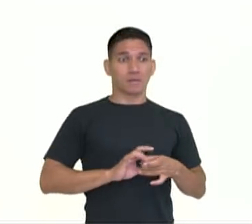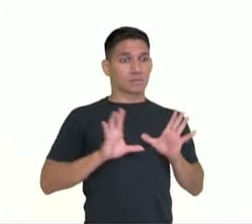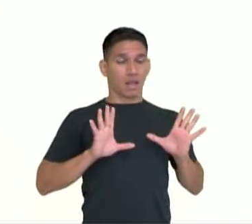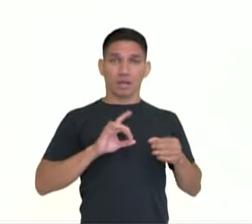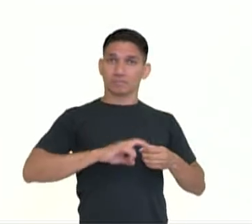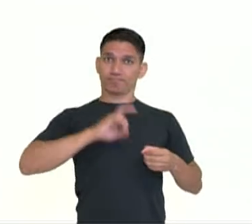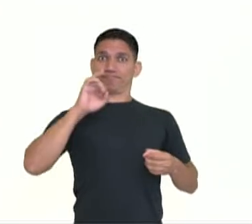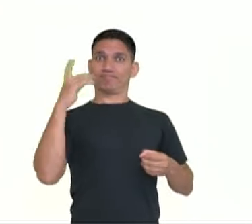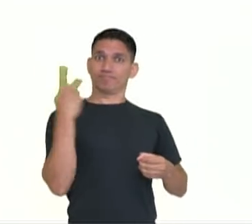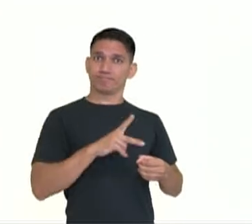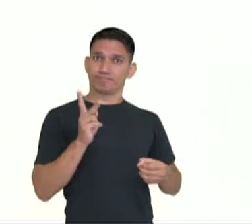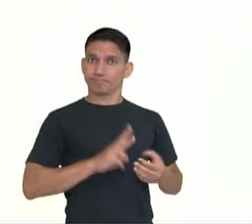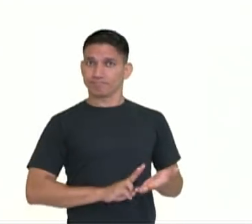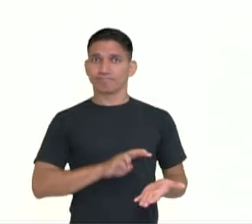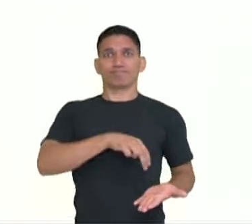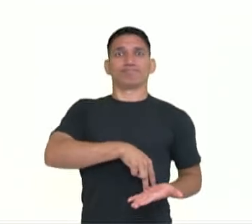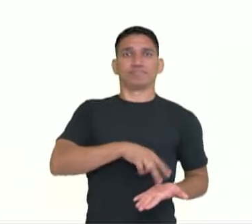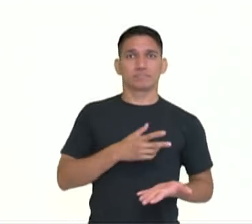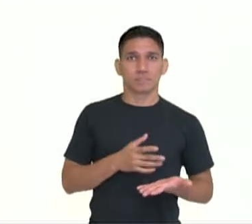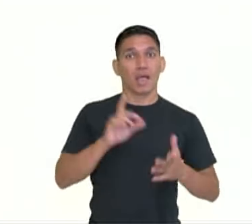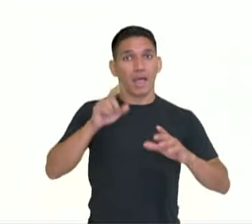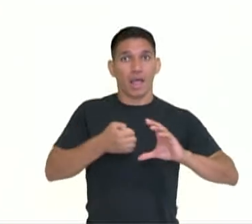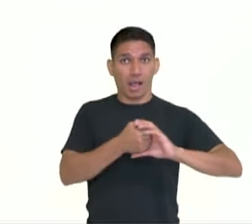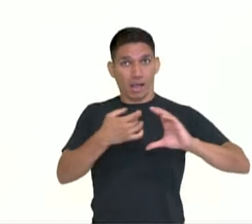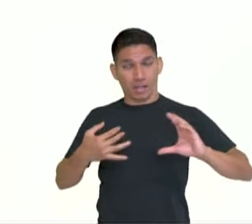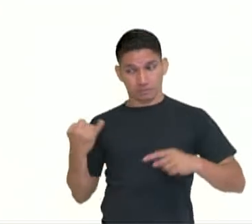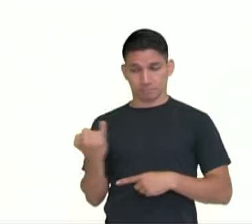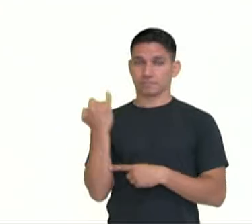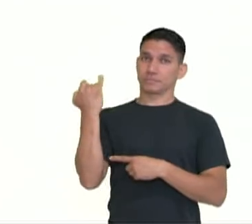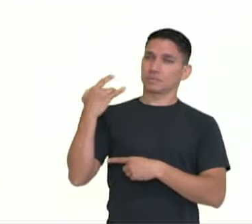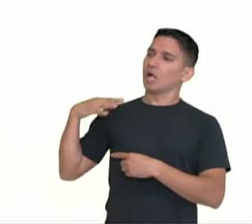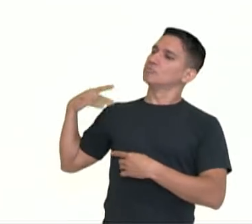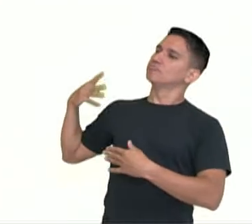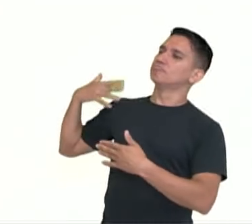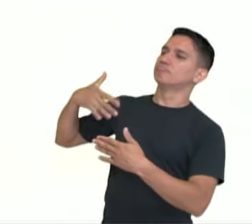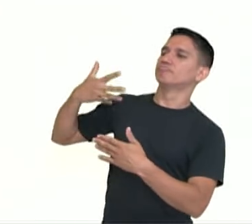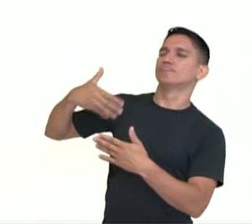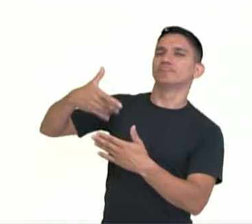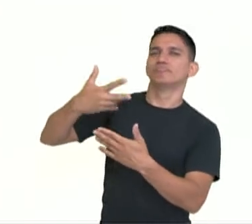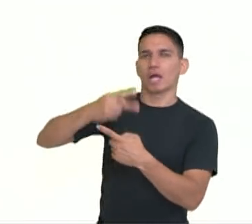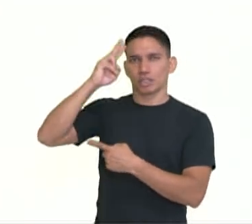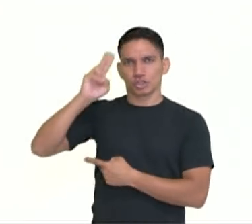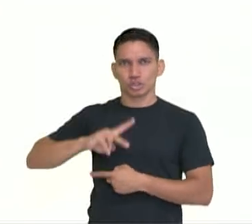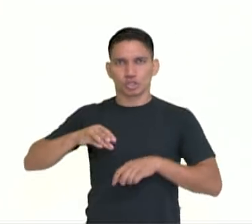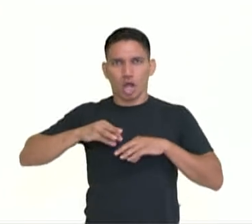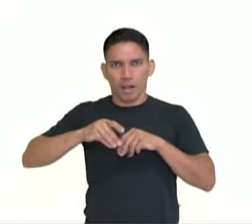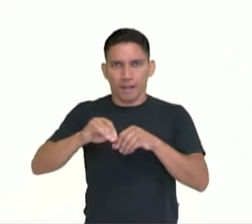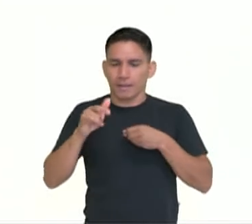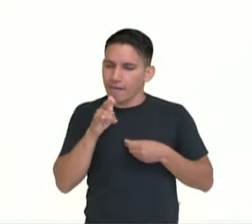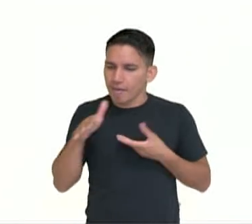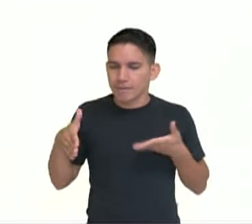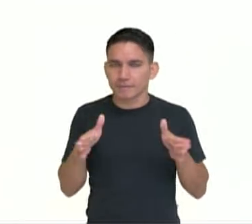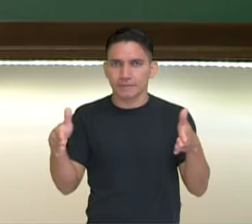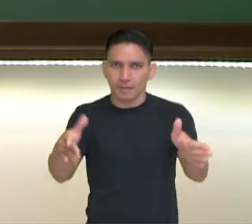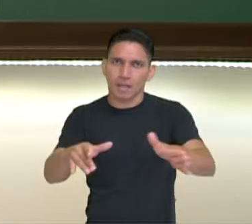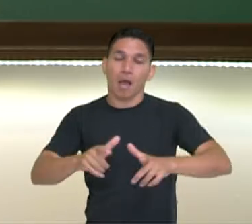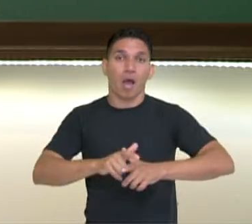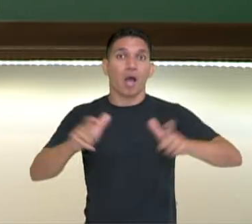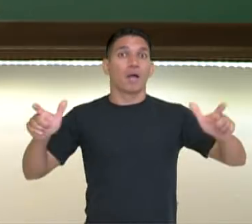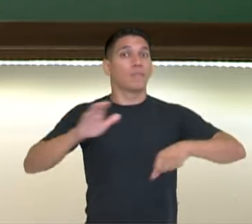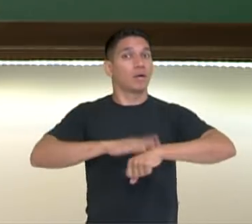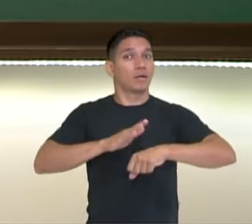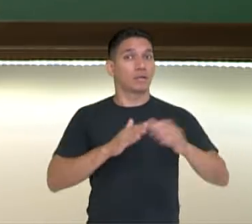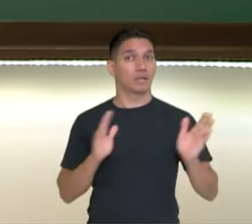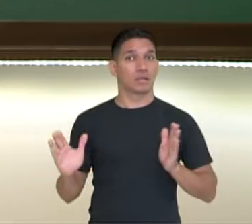Então essa aí vai ser uma característica importante. Ao longo da história da Mesopotâmia, você vai ter, na maior parte do tempo, o governo